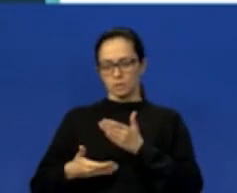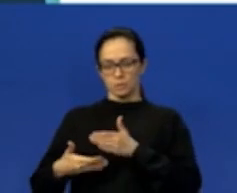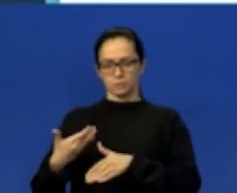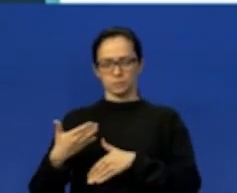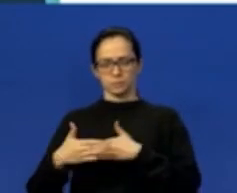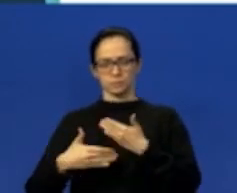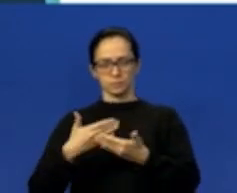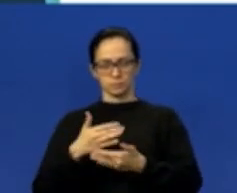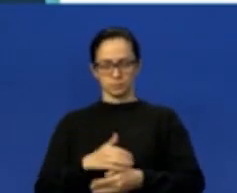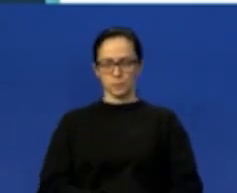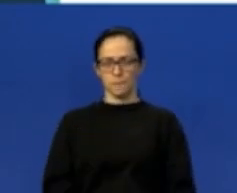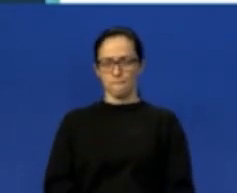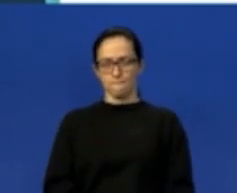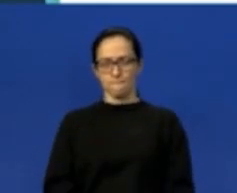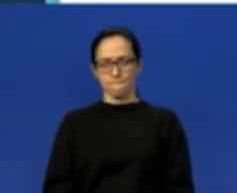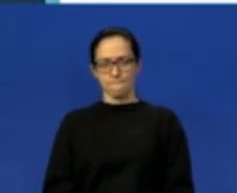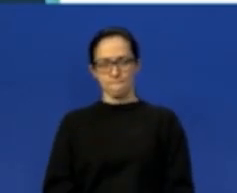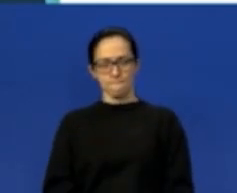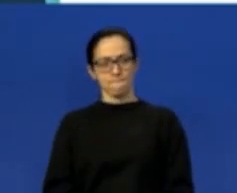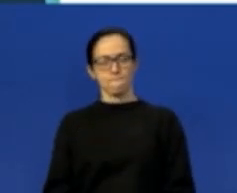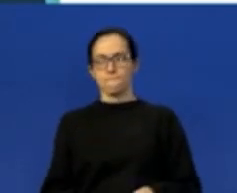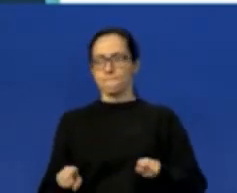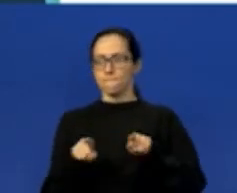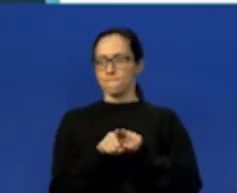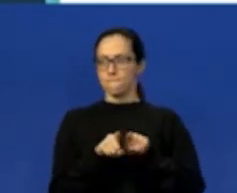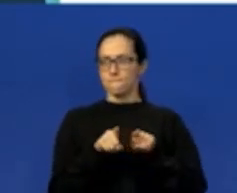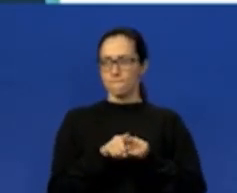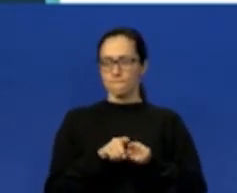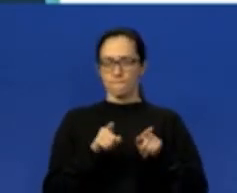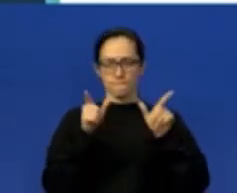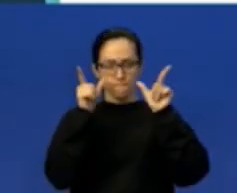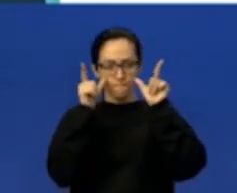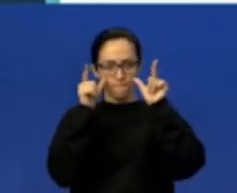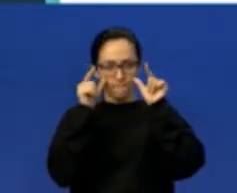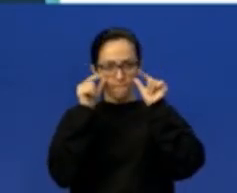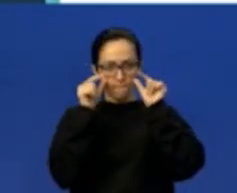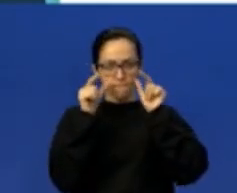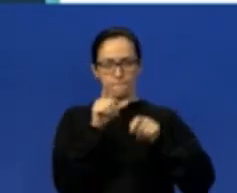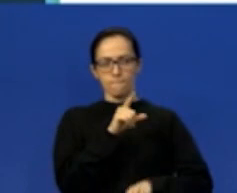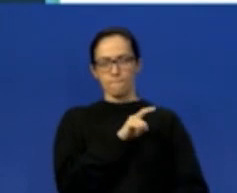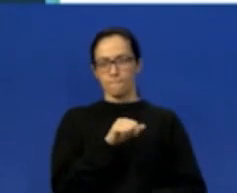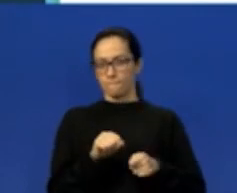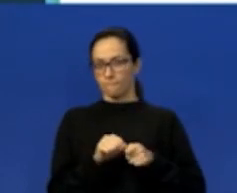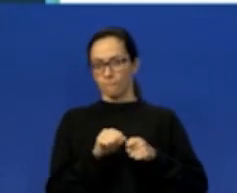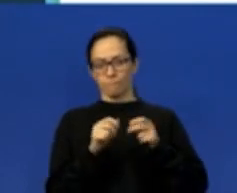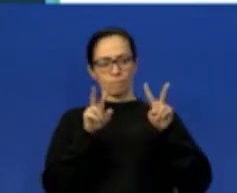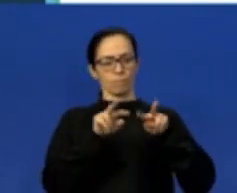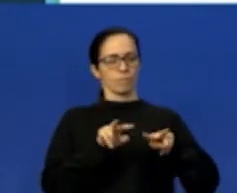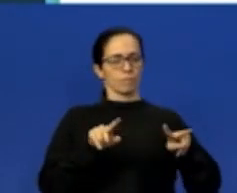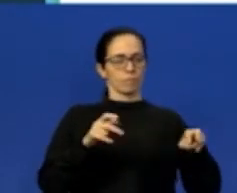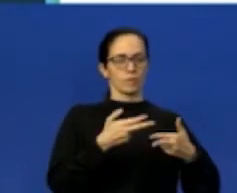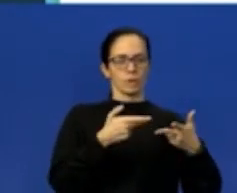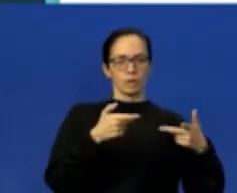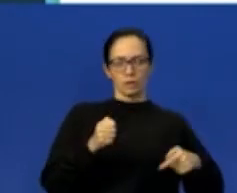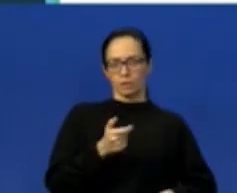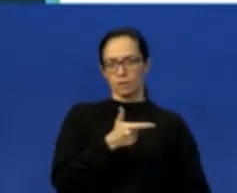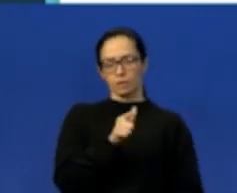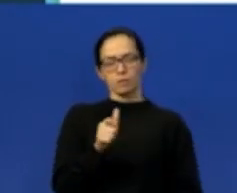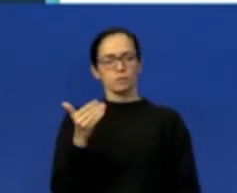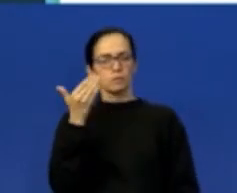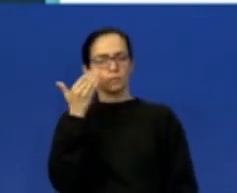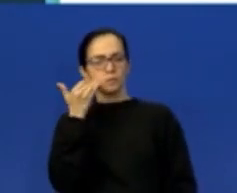as células musculares. Há uma redução na elasticidade ocular, então a nossa visão fica prejudicada, a acuidade visual